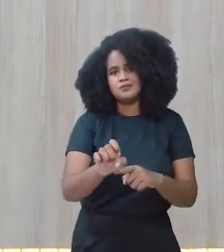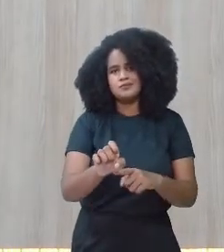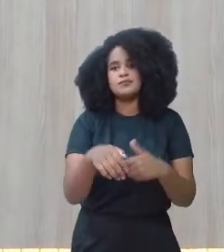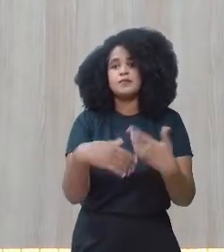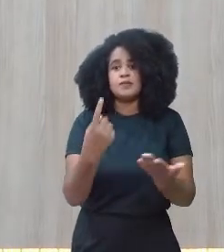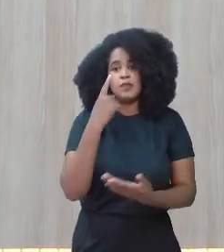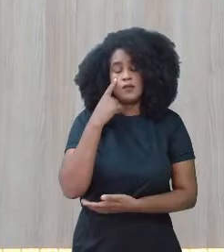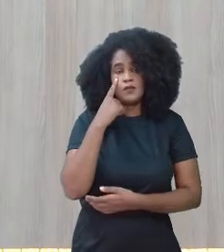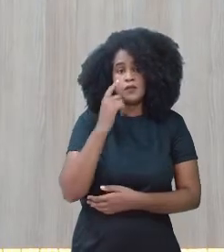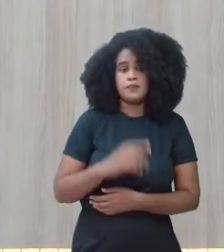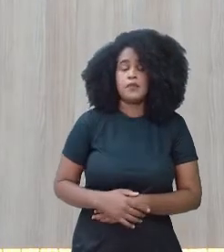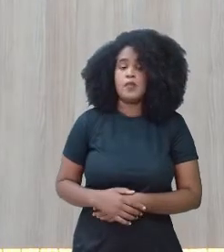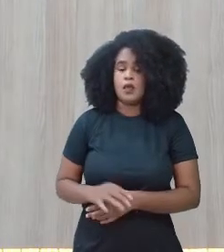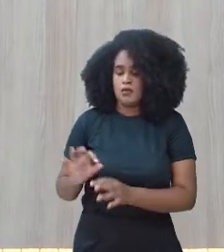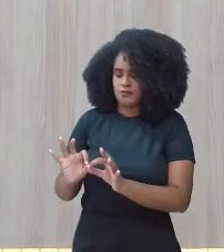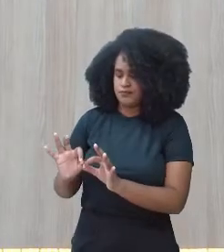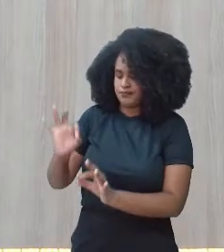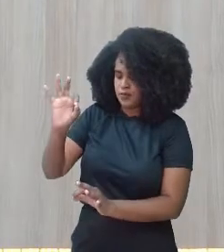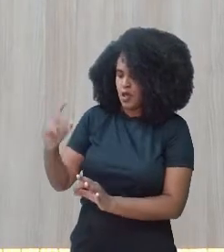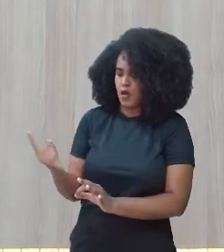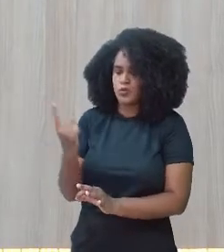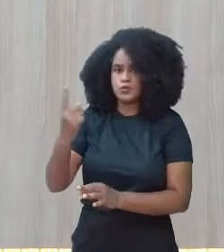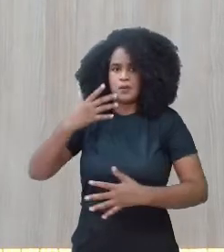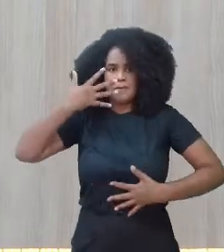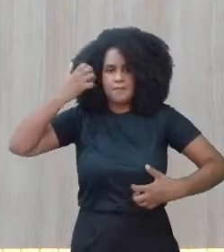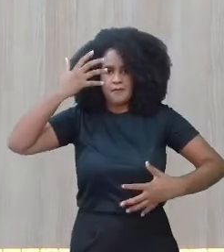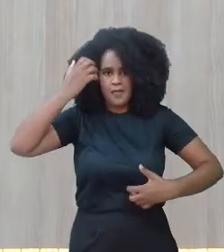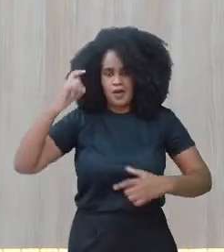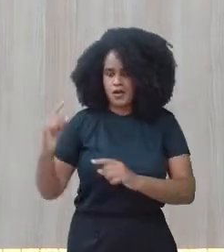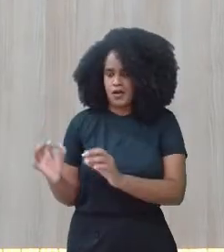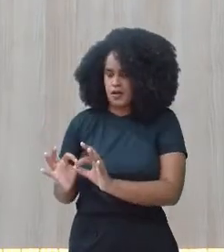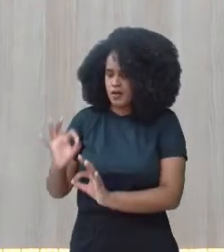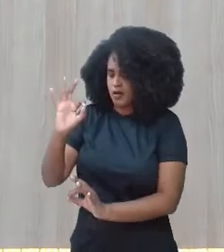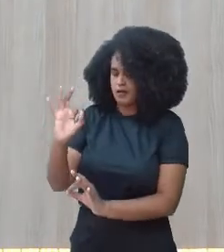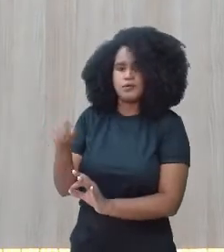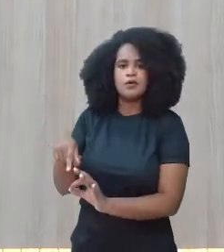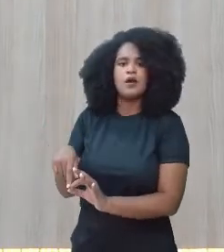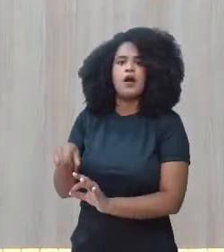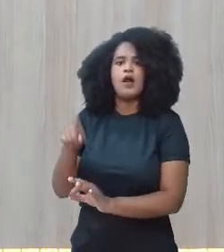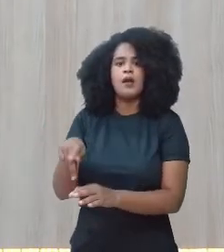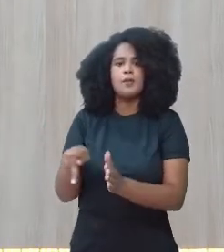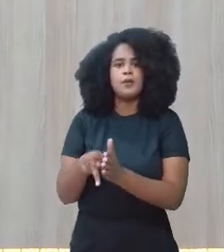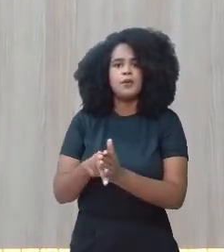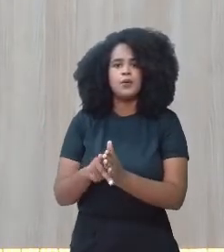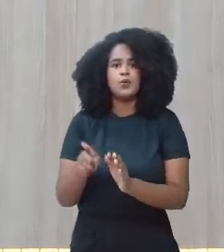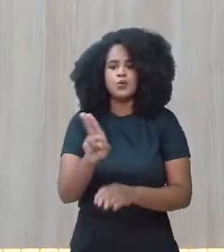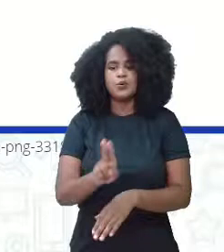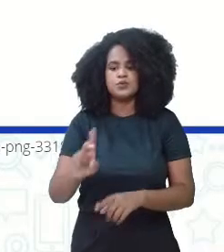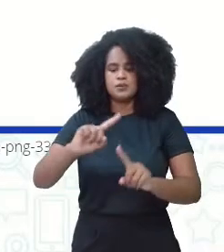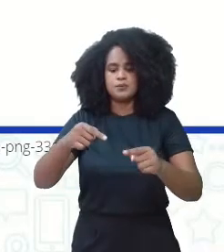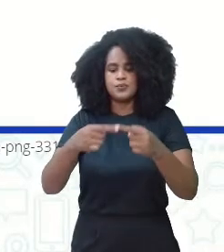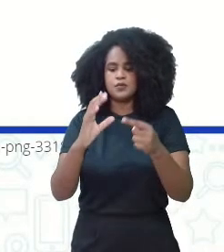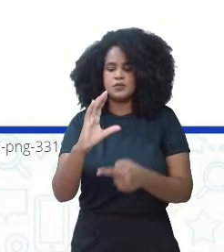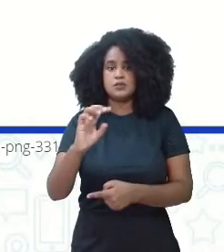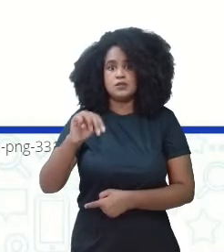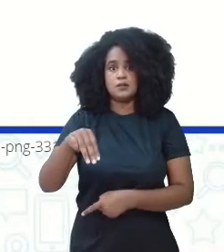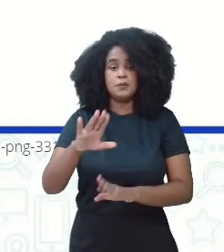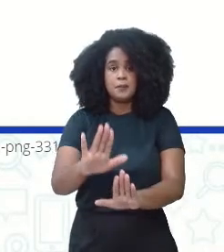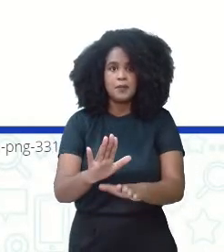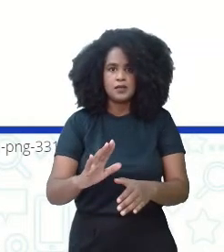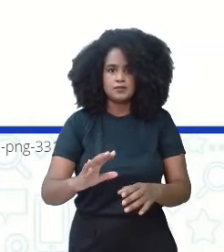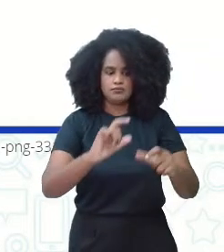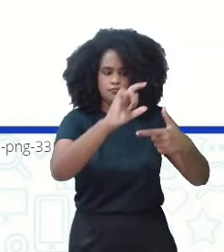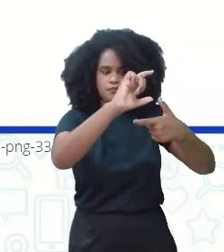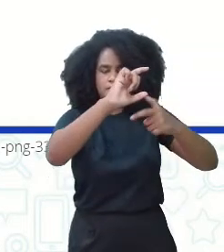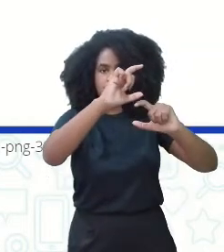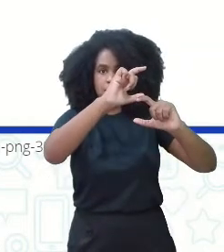normalmente a gente mediria através do centímetro. E aí, se a gente faz essa relação, ele deu essa quantidade em milímetros, né?